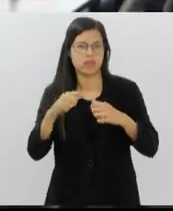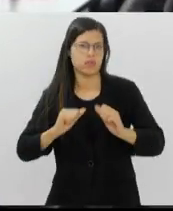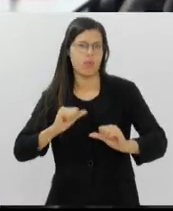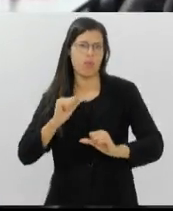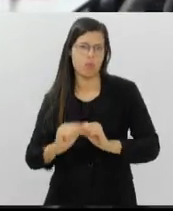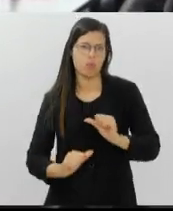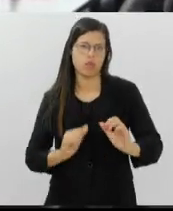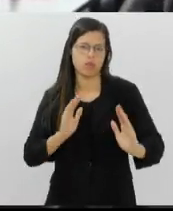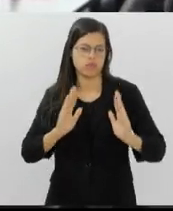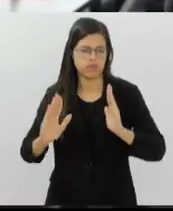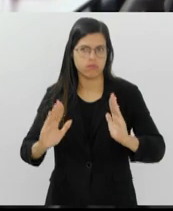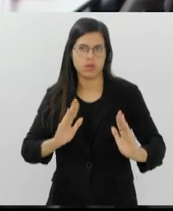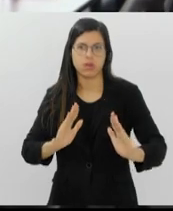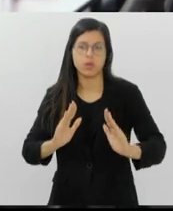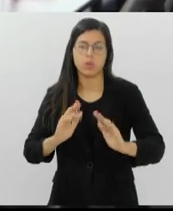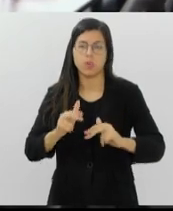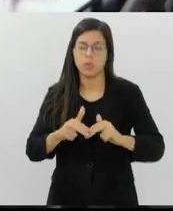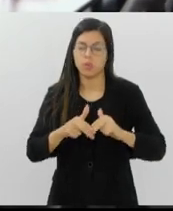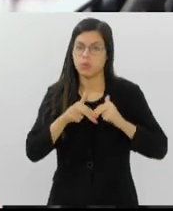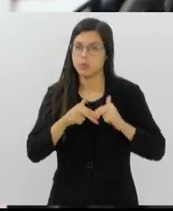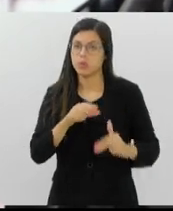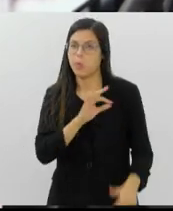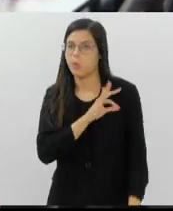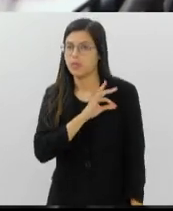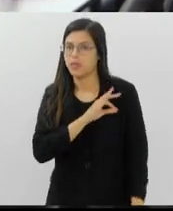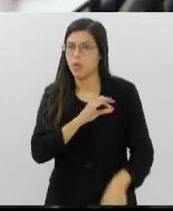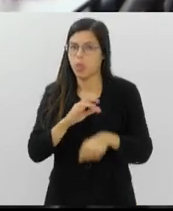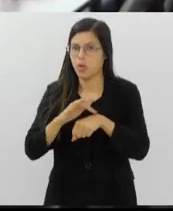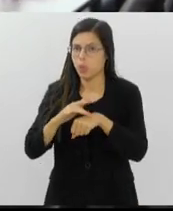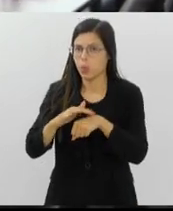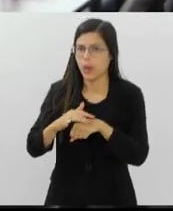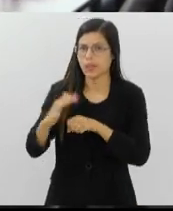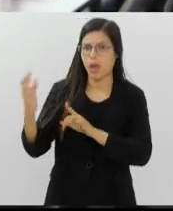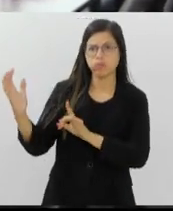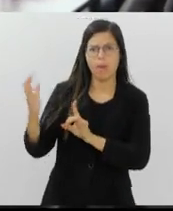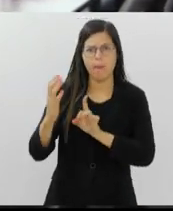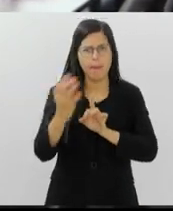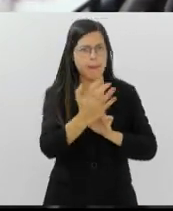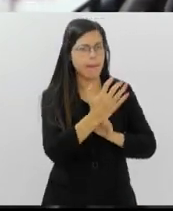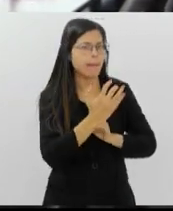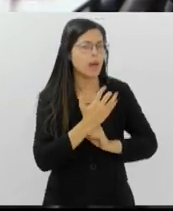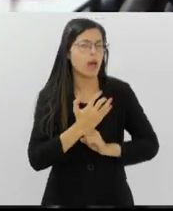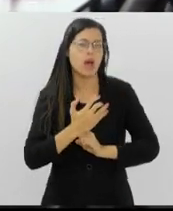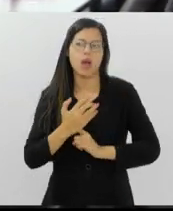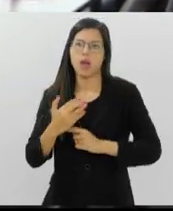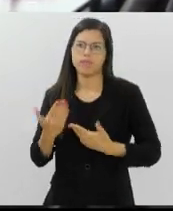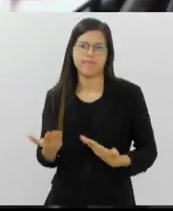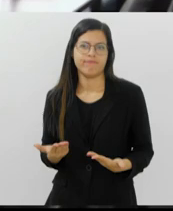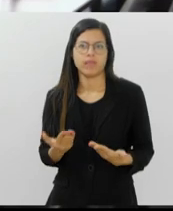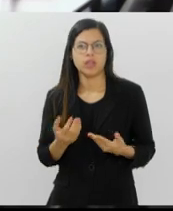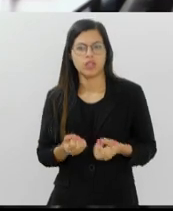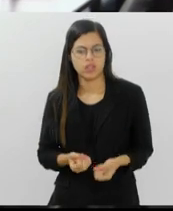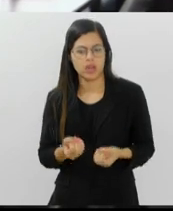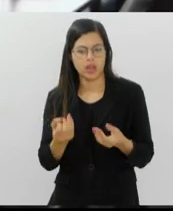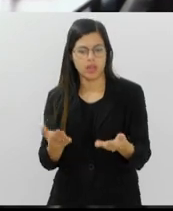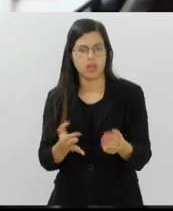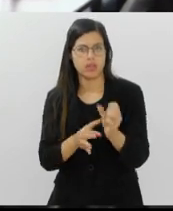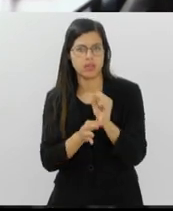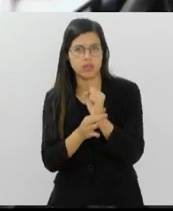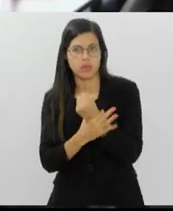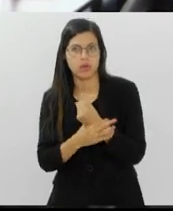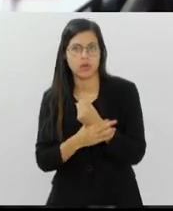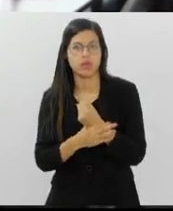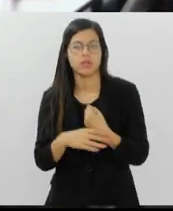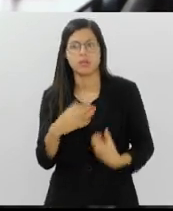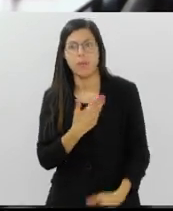escala. Como eu falei, o policial está adoecendo. É pressão de tudo quanto é lado. Não adianta a gente querer proporcionar uma segurança pública de qualidade para a